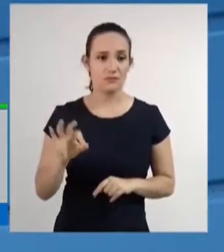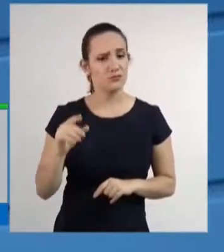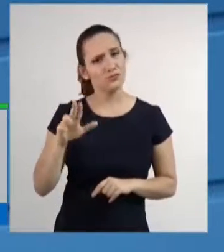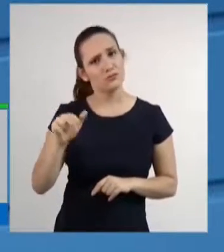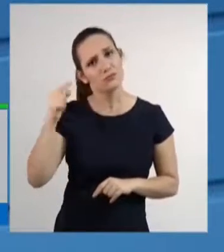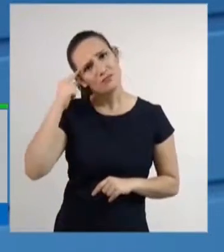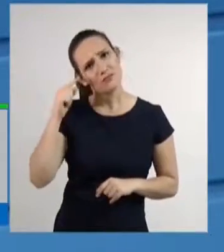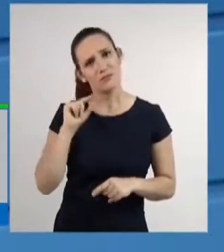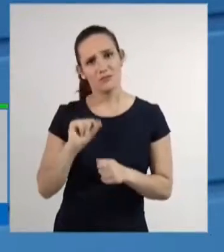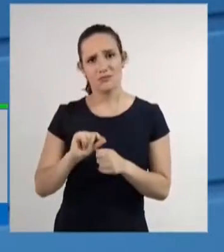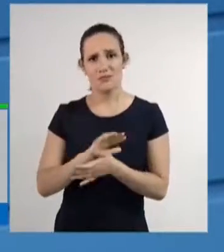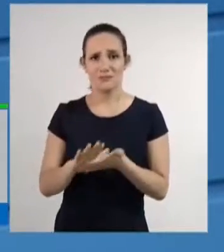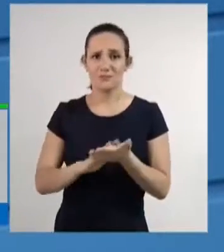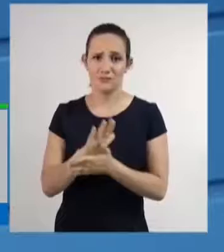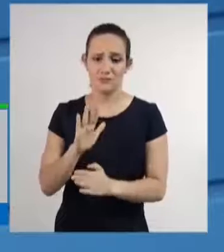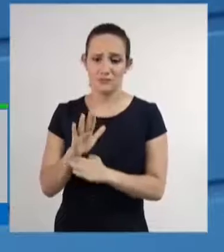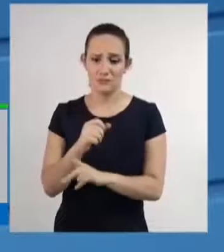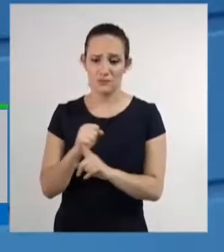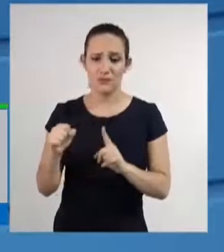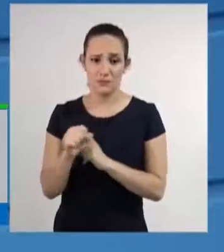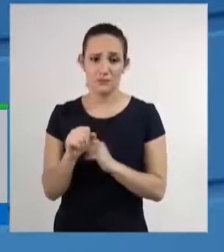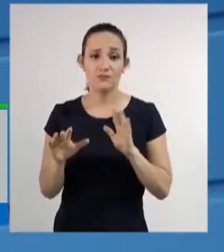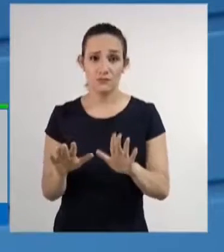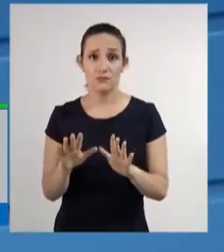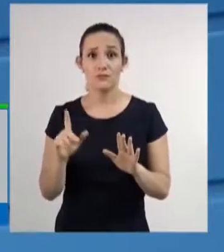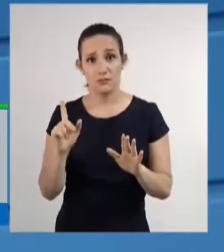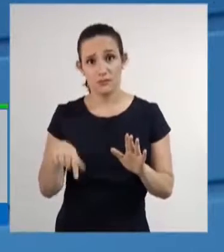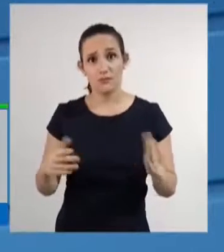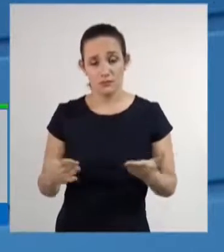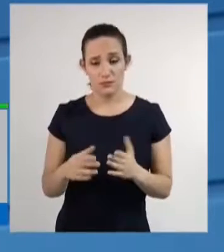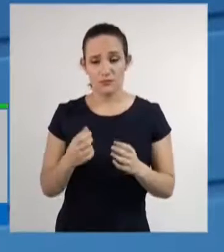fazer. Os números da educação.